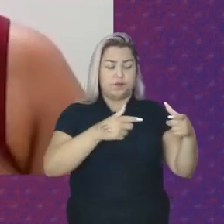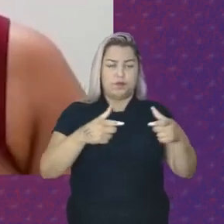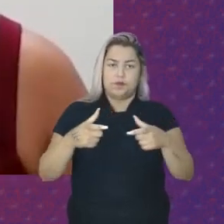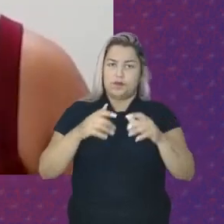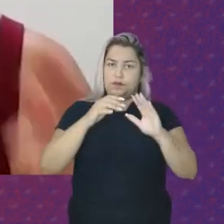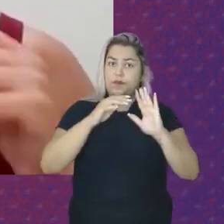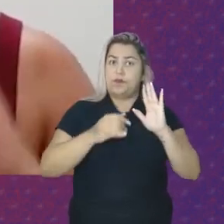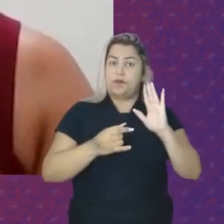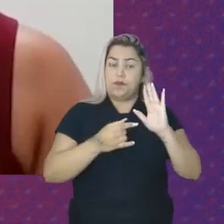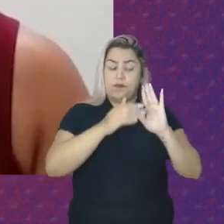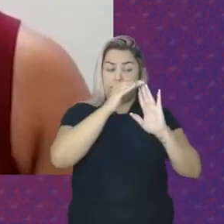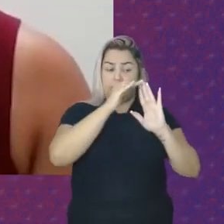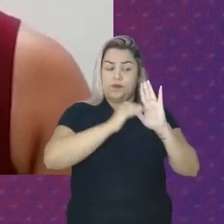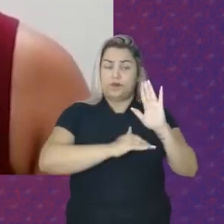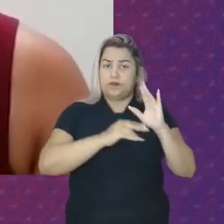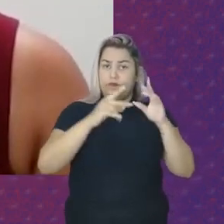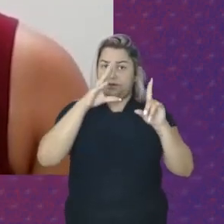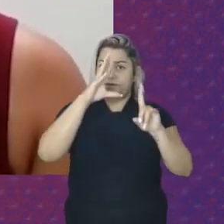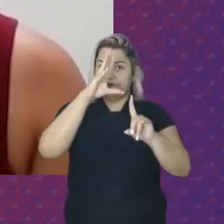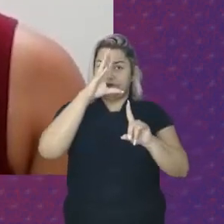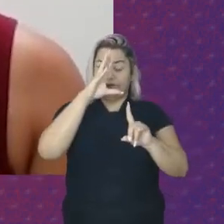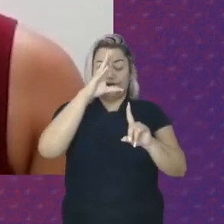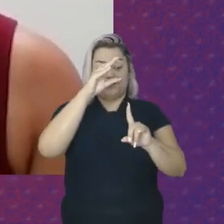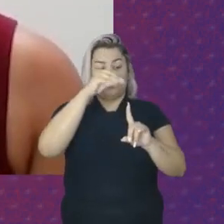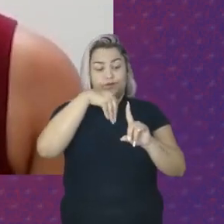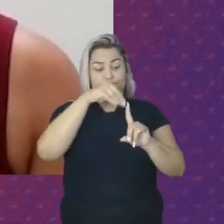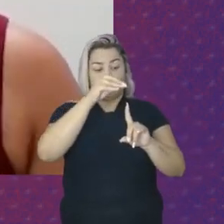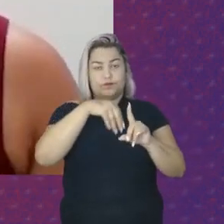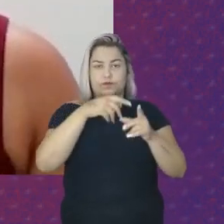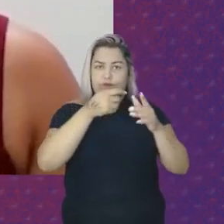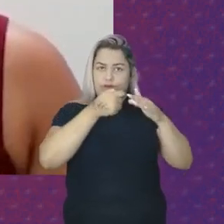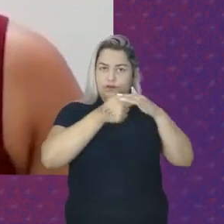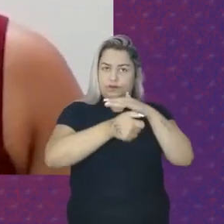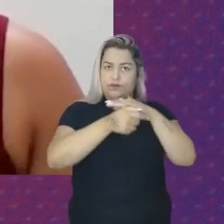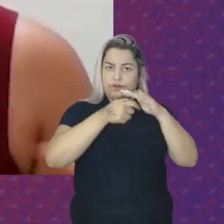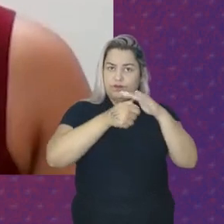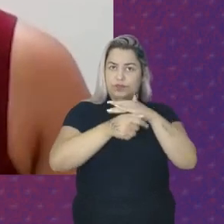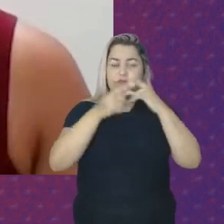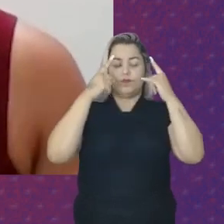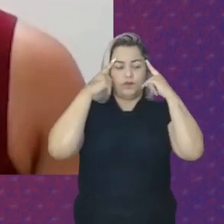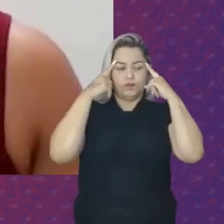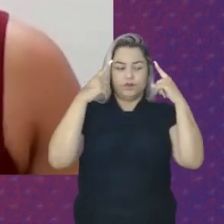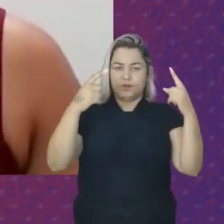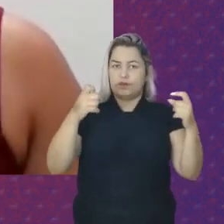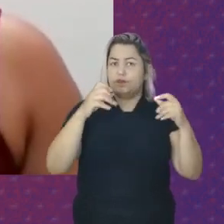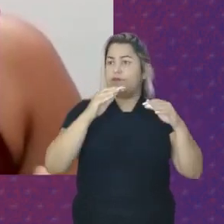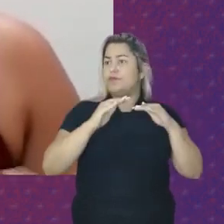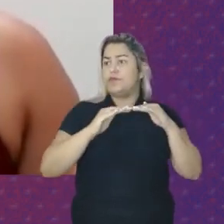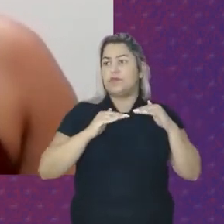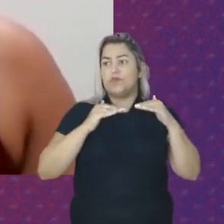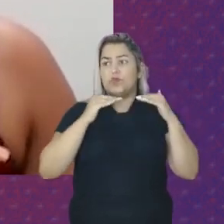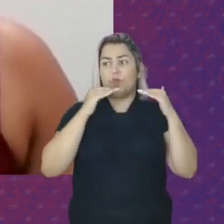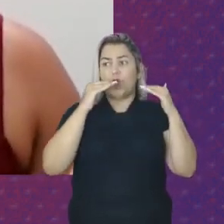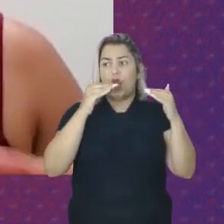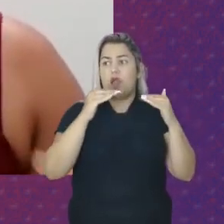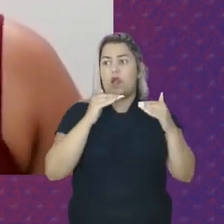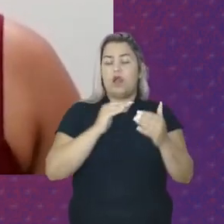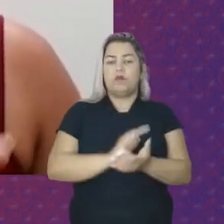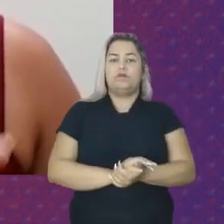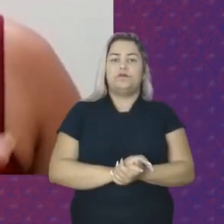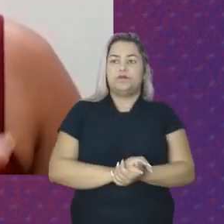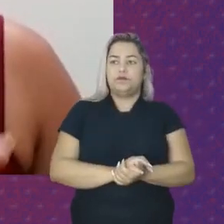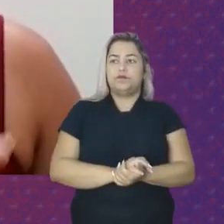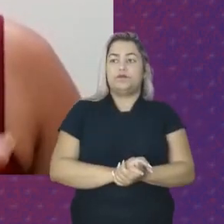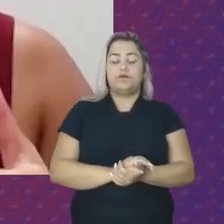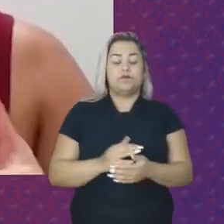de vulnerabilidade social e econômica e violência era muito alto. E a partir disso foi articulando